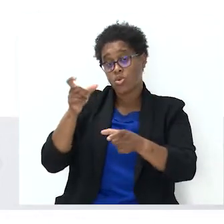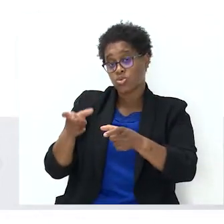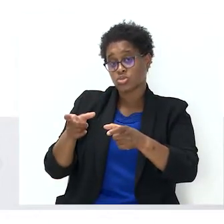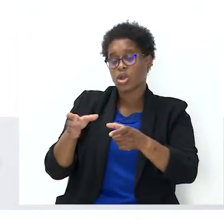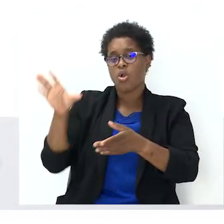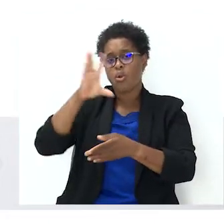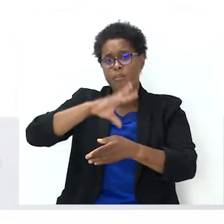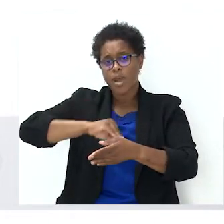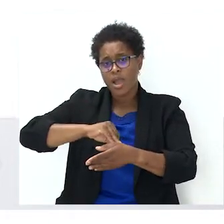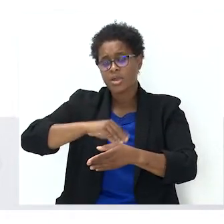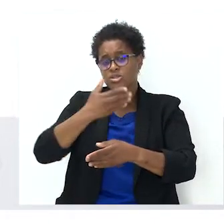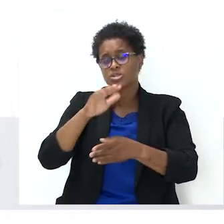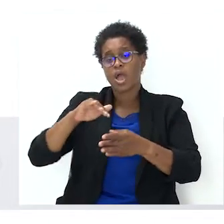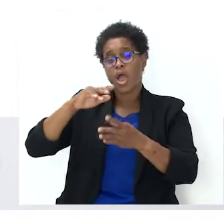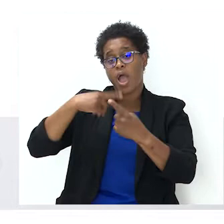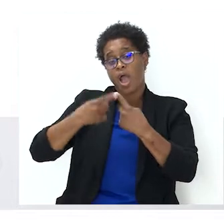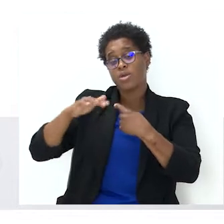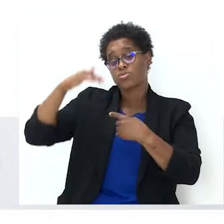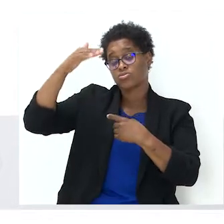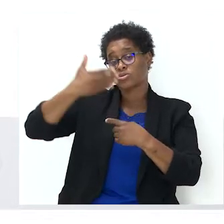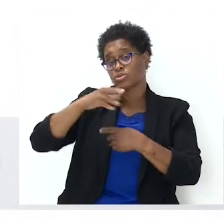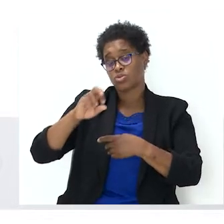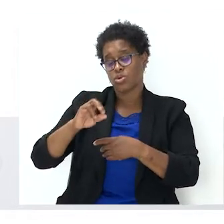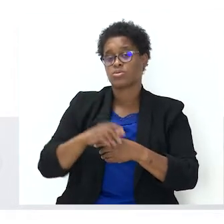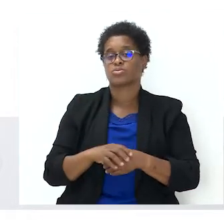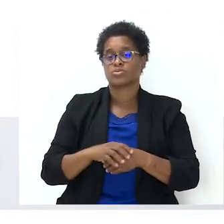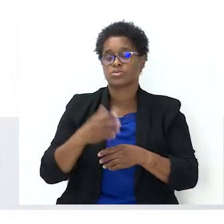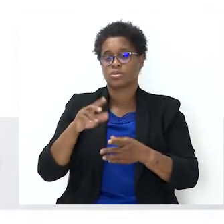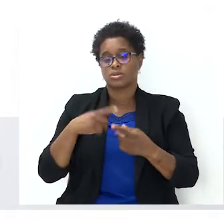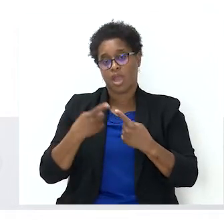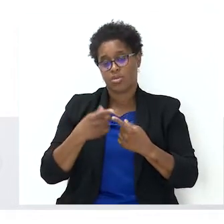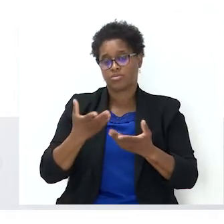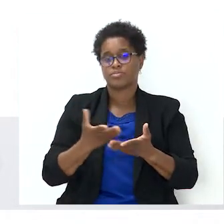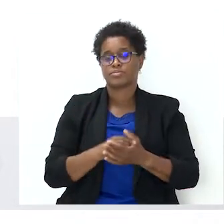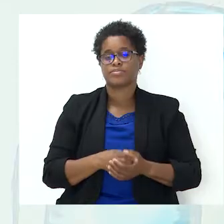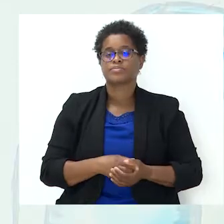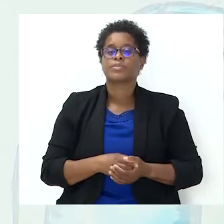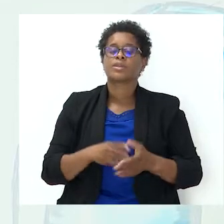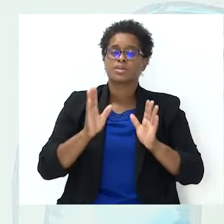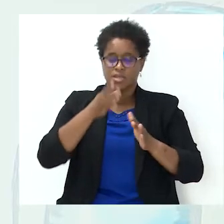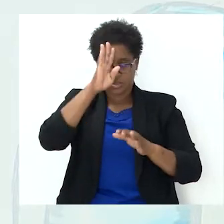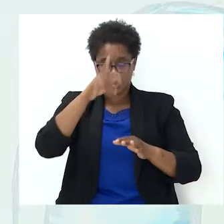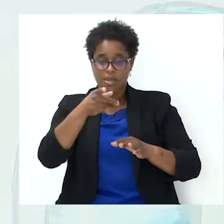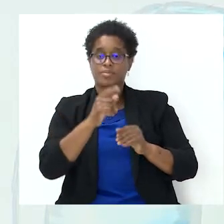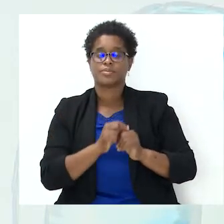com mais de 18 anos de idade. Como sabem,